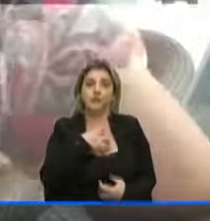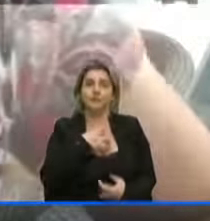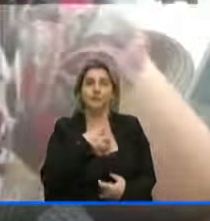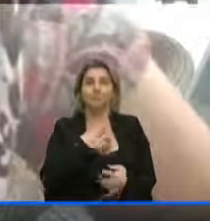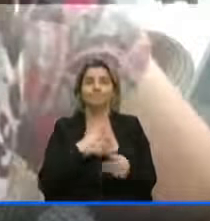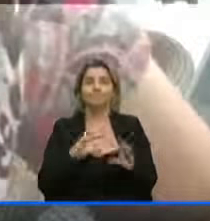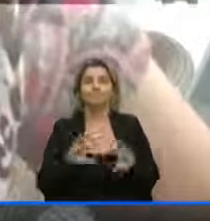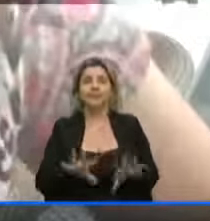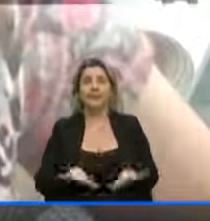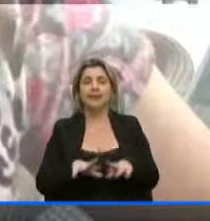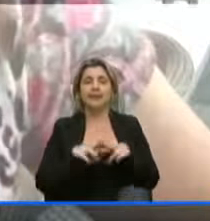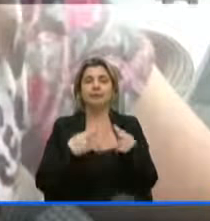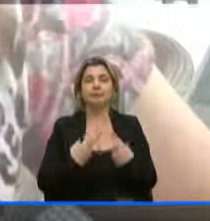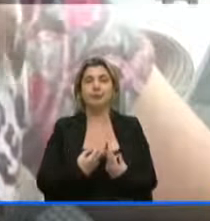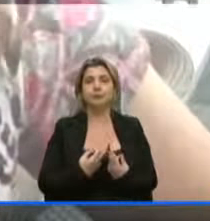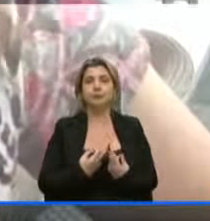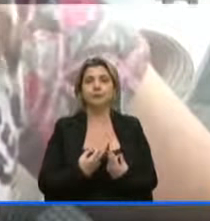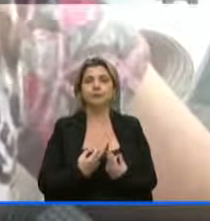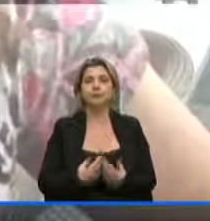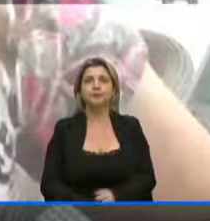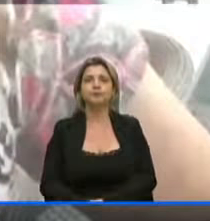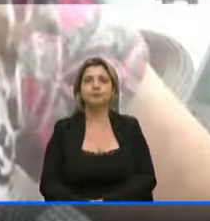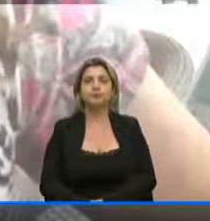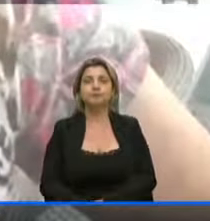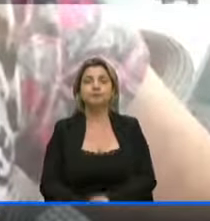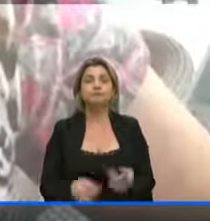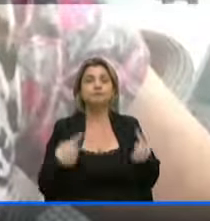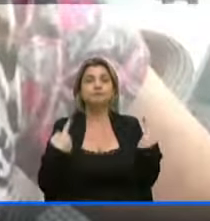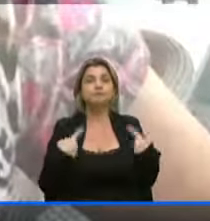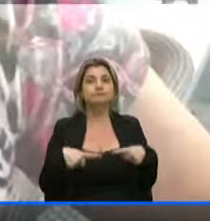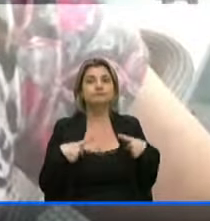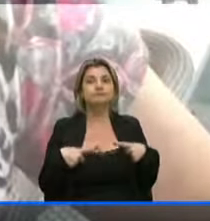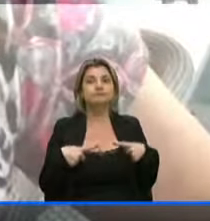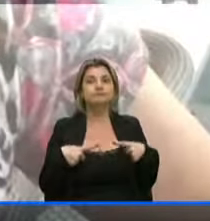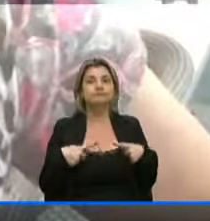as tentativas de diálogo. Em discussão,